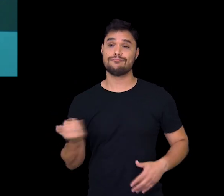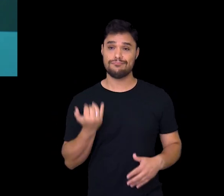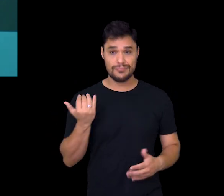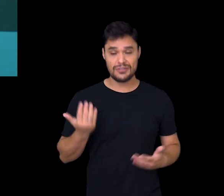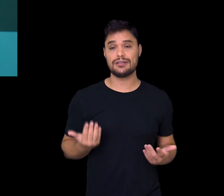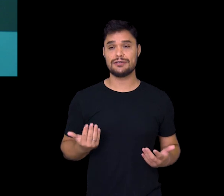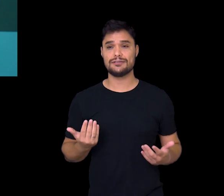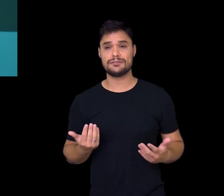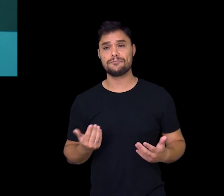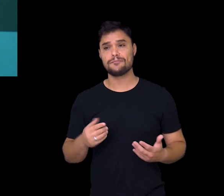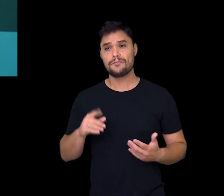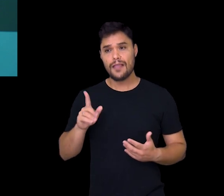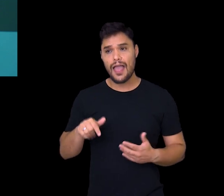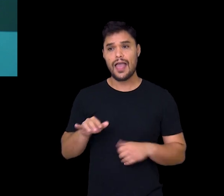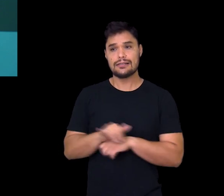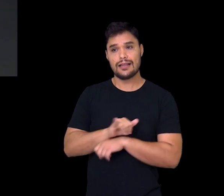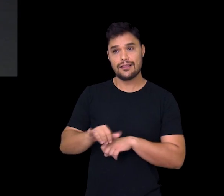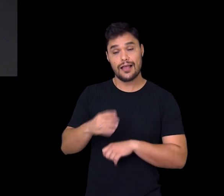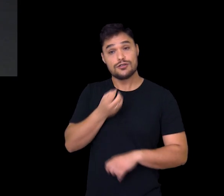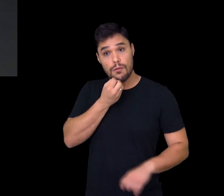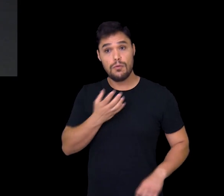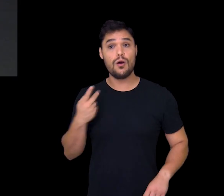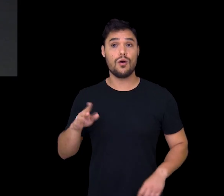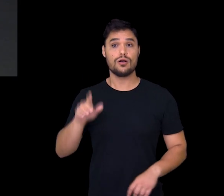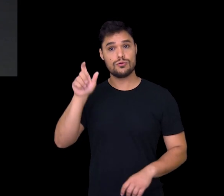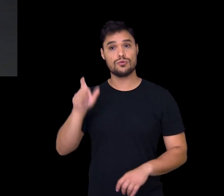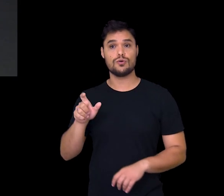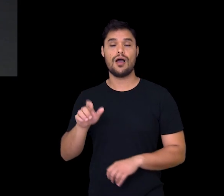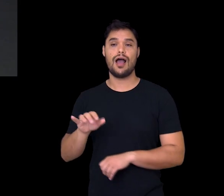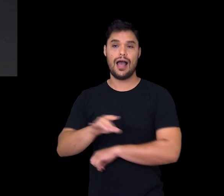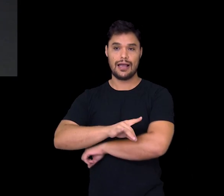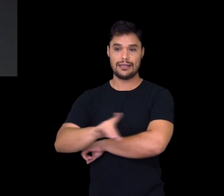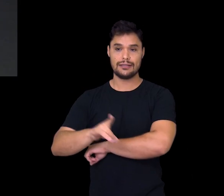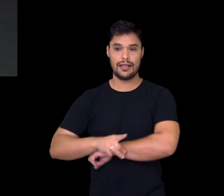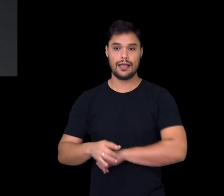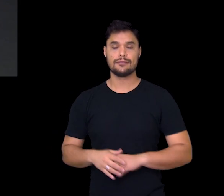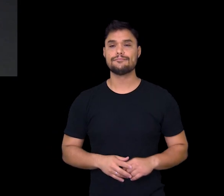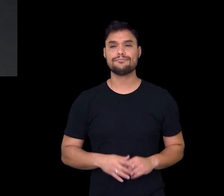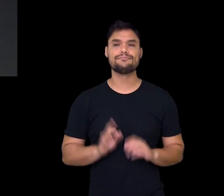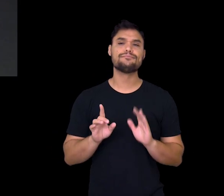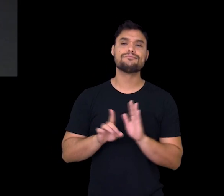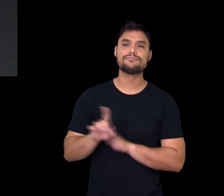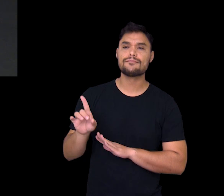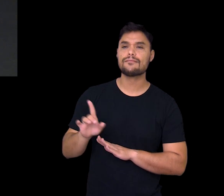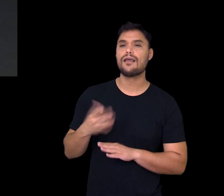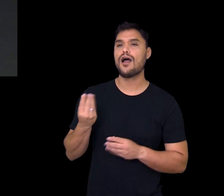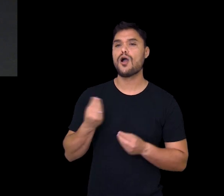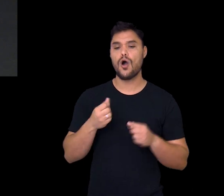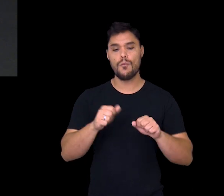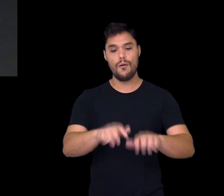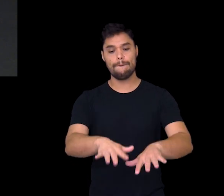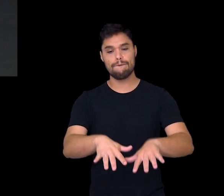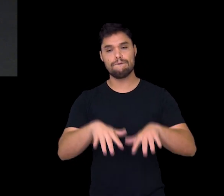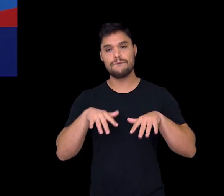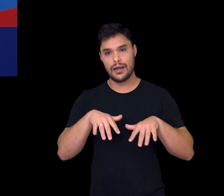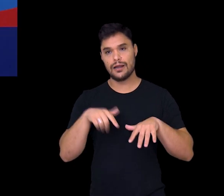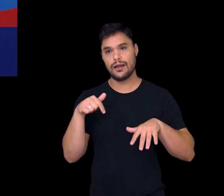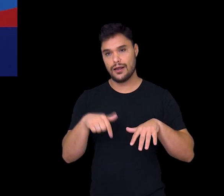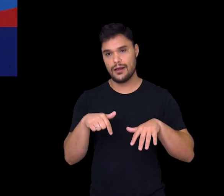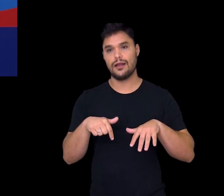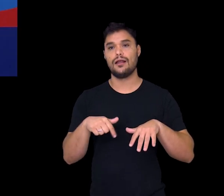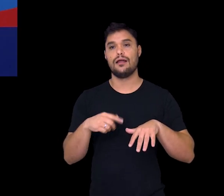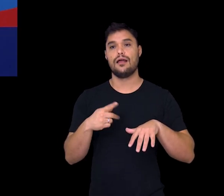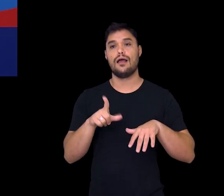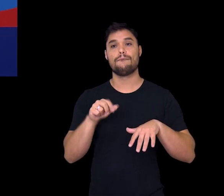grande jogada do arquiteto ali. Me conta um pouquinho da concepção do plenário. O que você sabe do nosso plenário, que